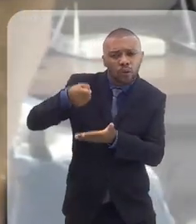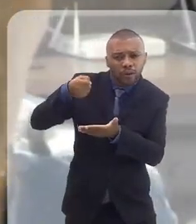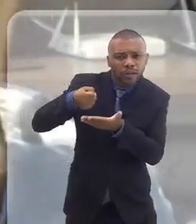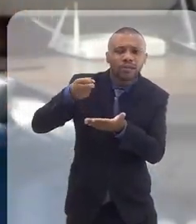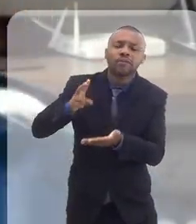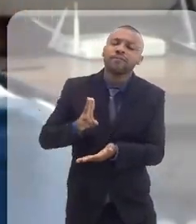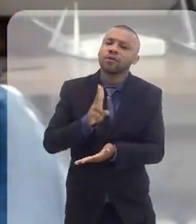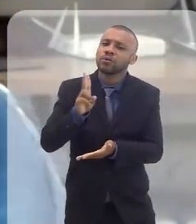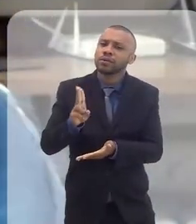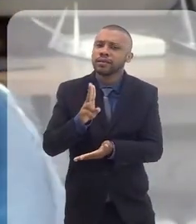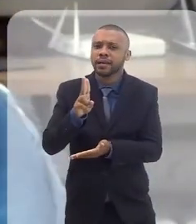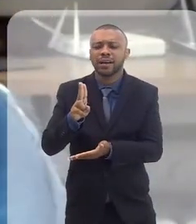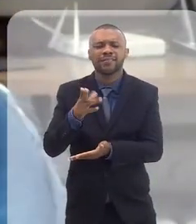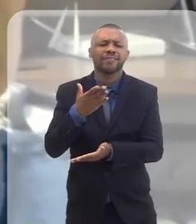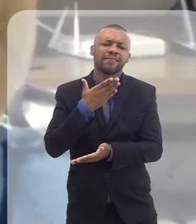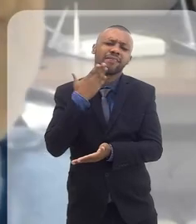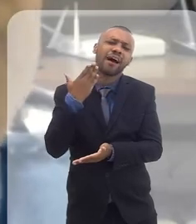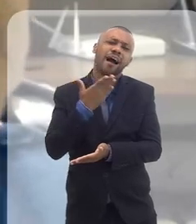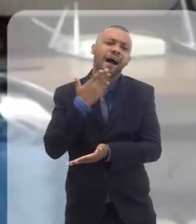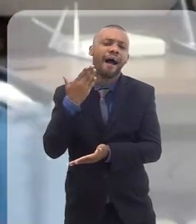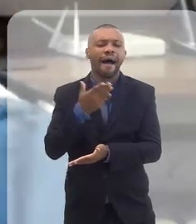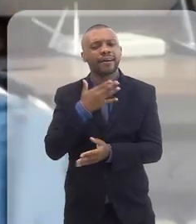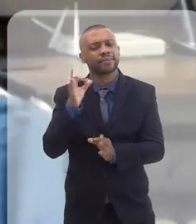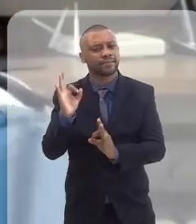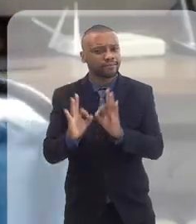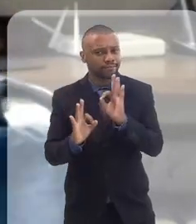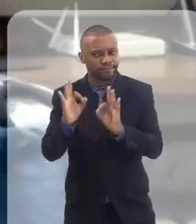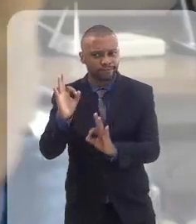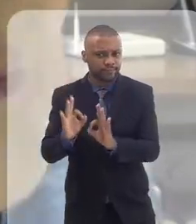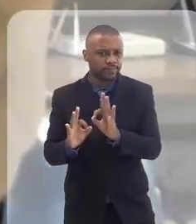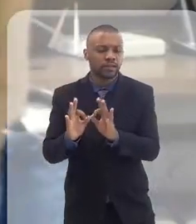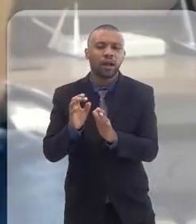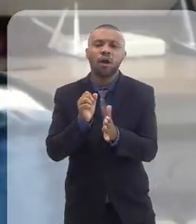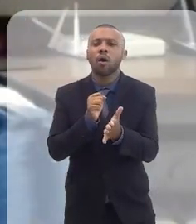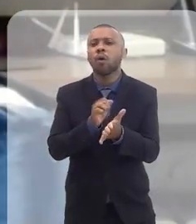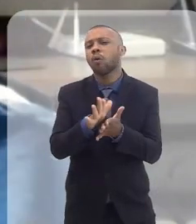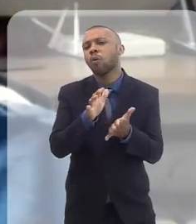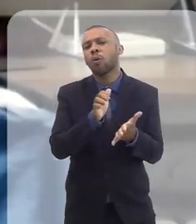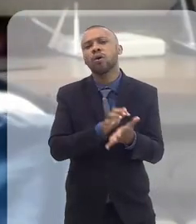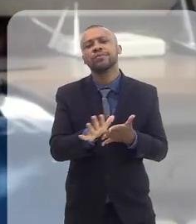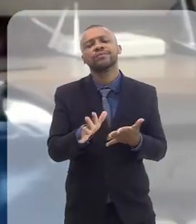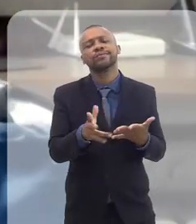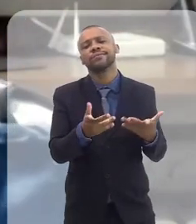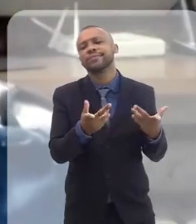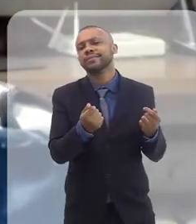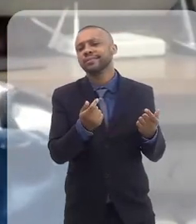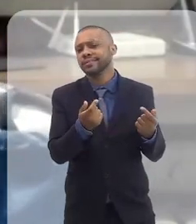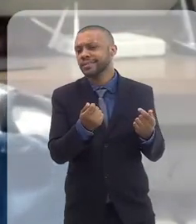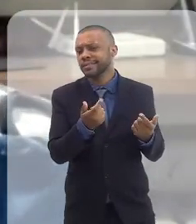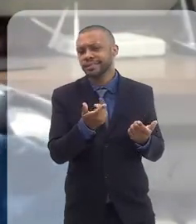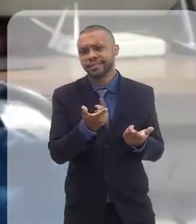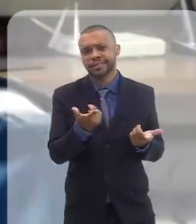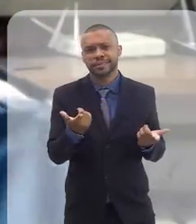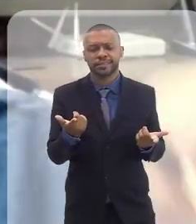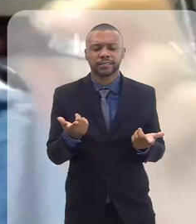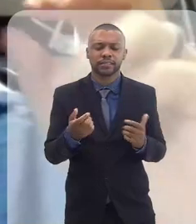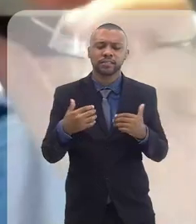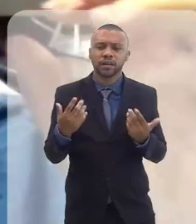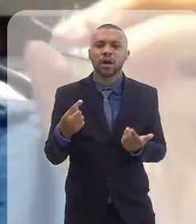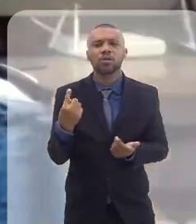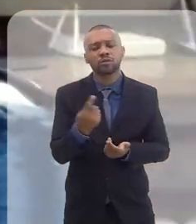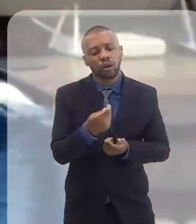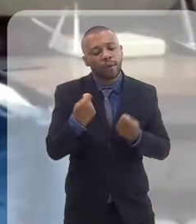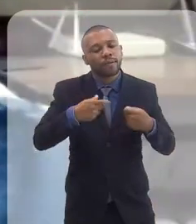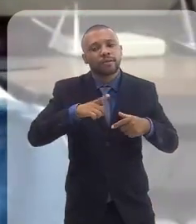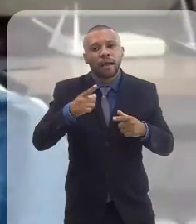kit que foi usado, fácil de fazer, um custo praticamente inexistente.